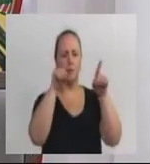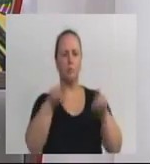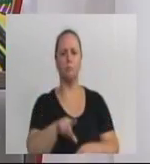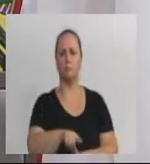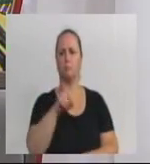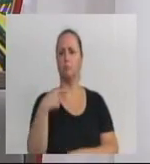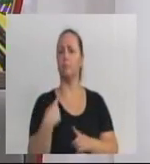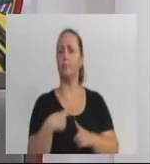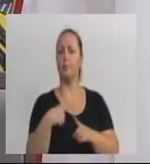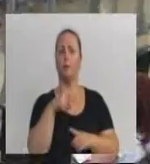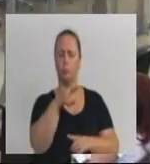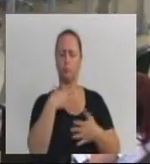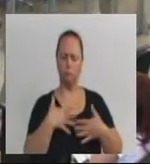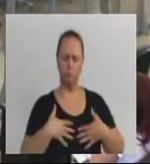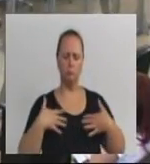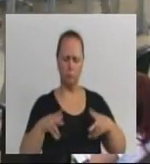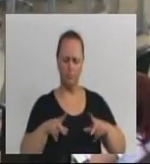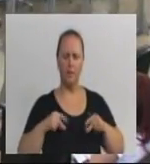Concedo a parte.